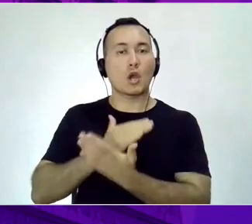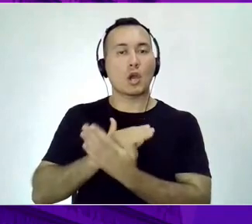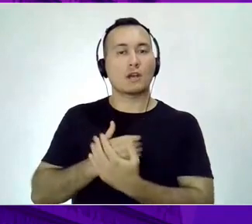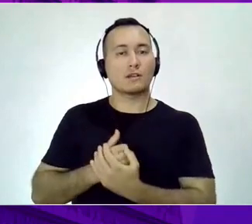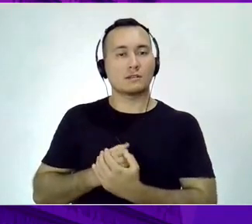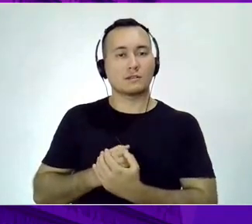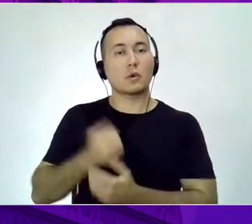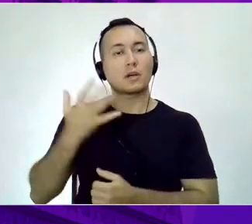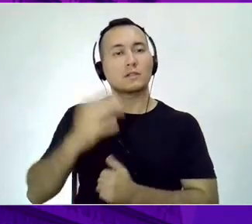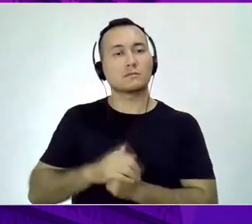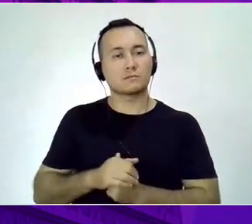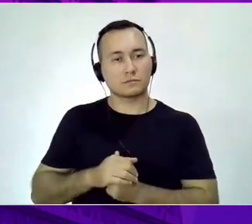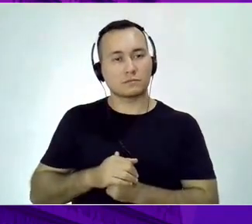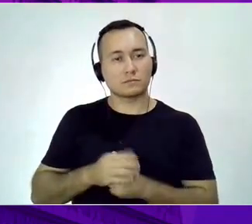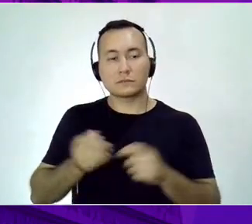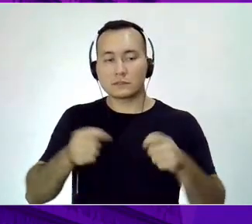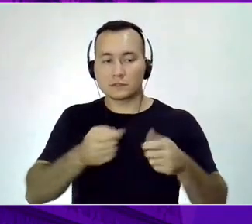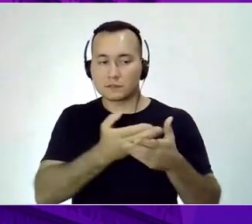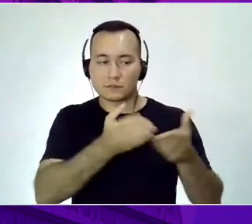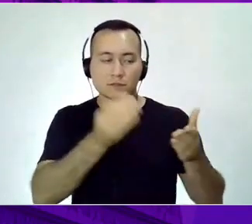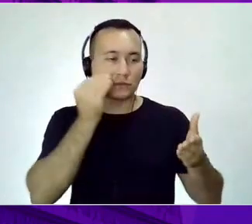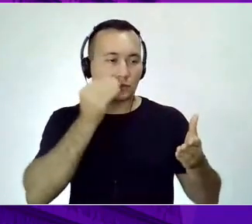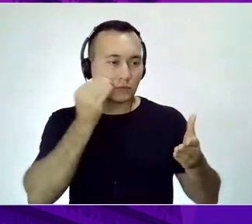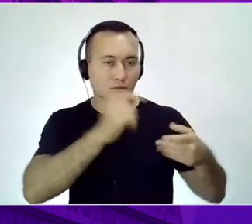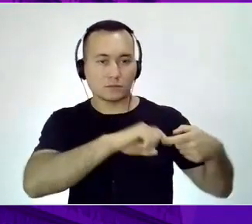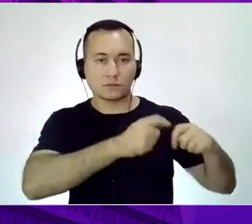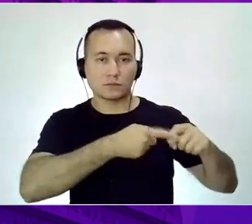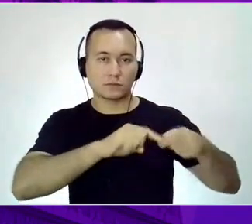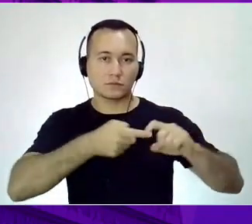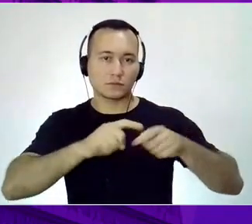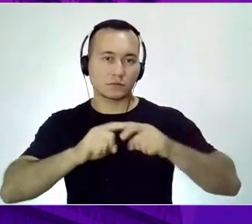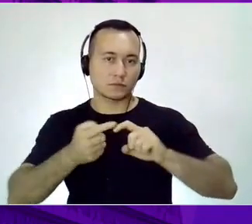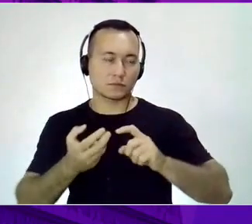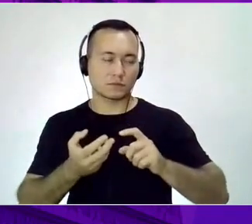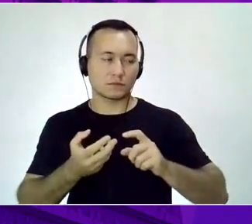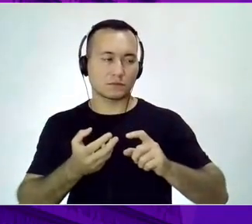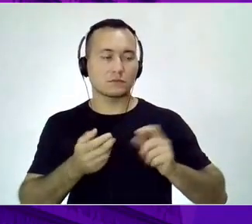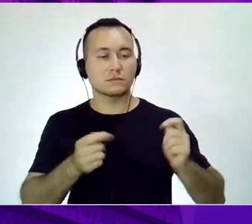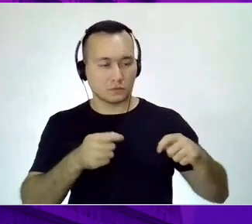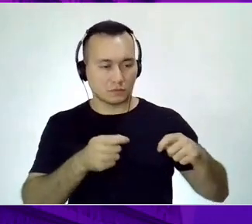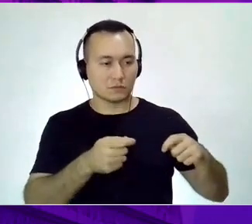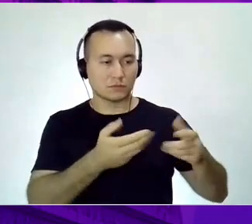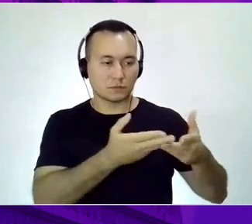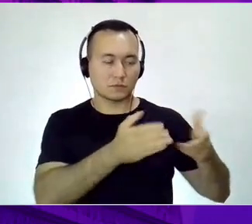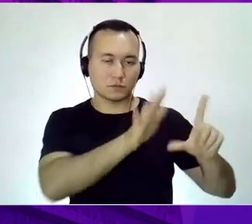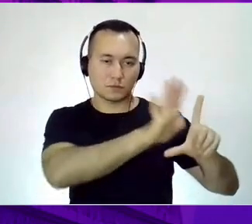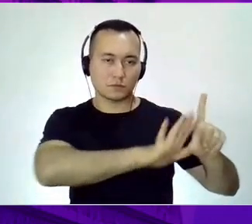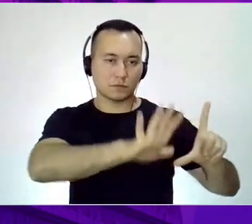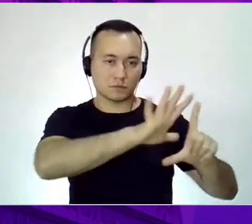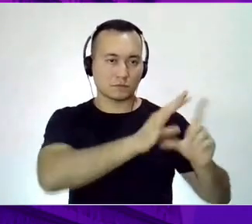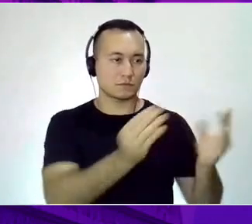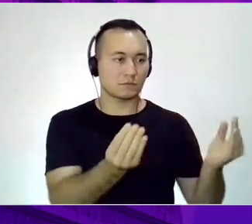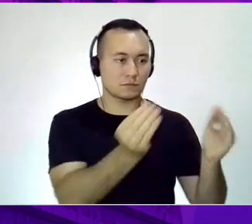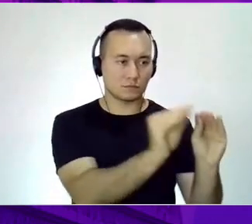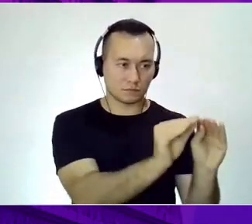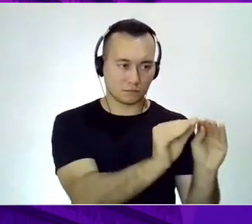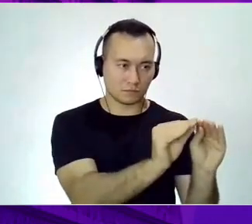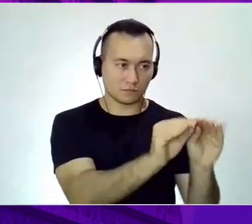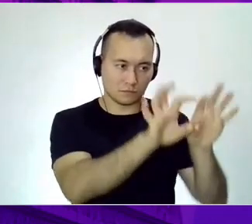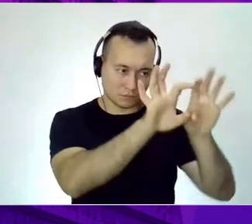teste automatizado e tornar esse meu teste independente não totalmente independente.